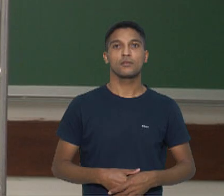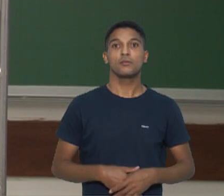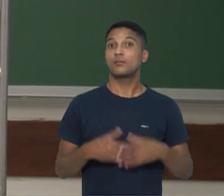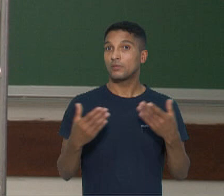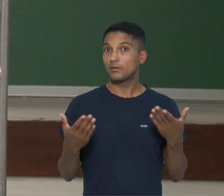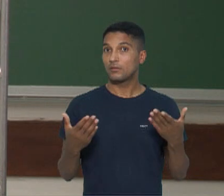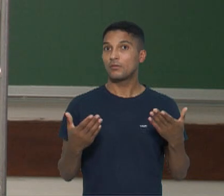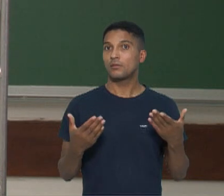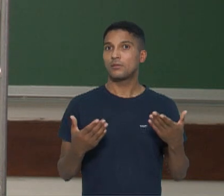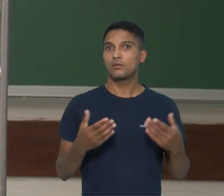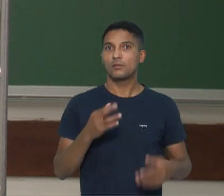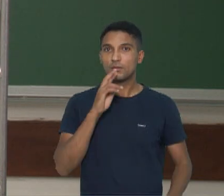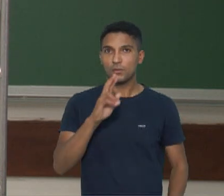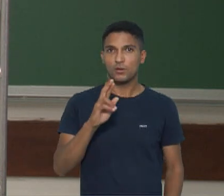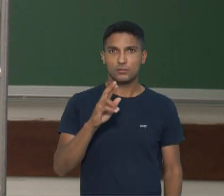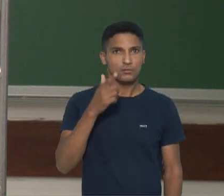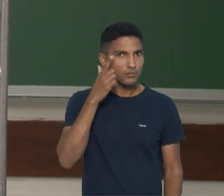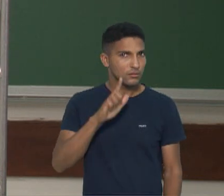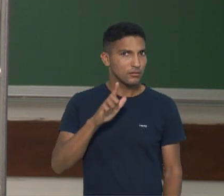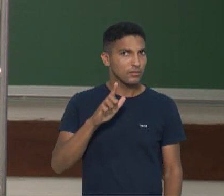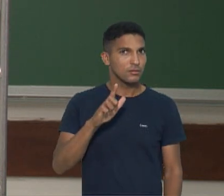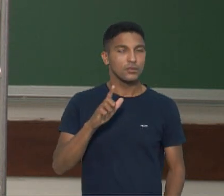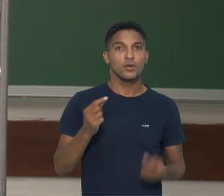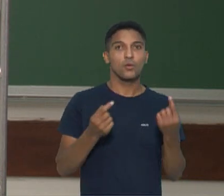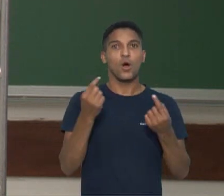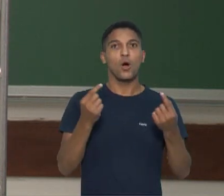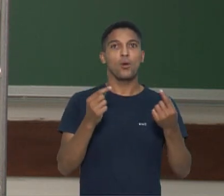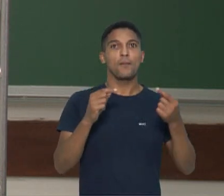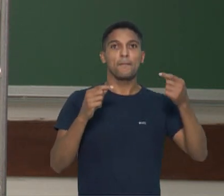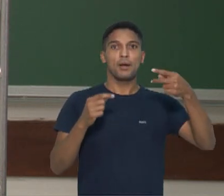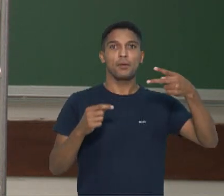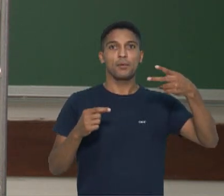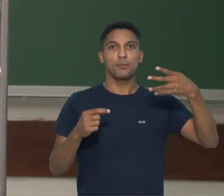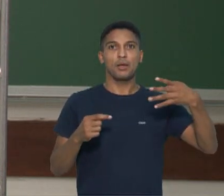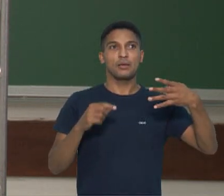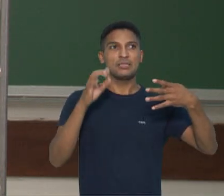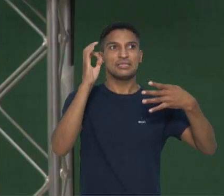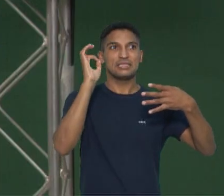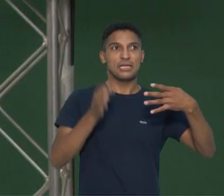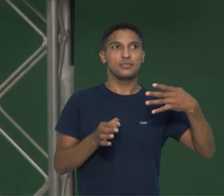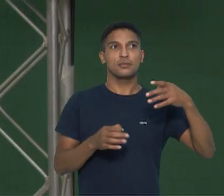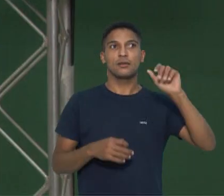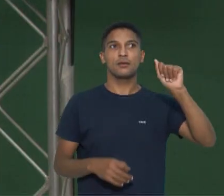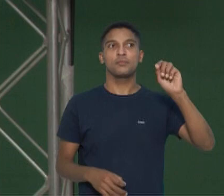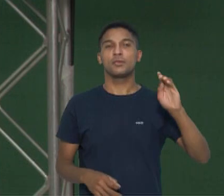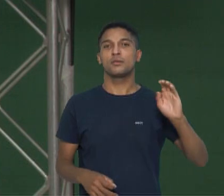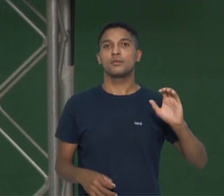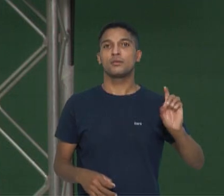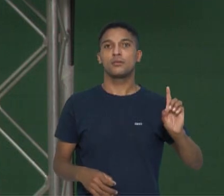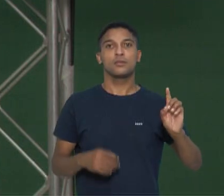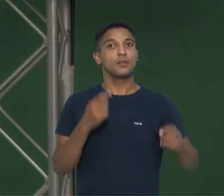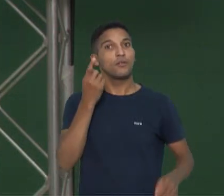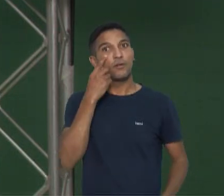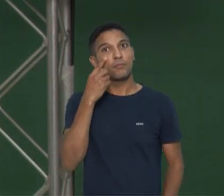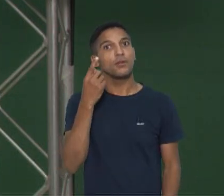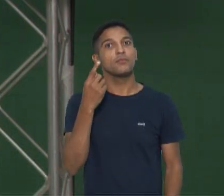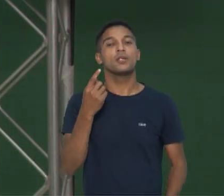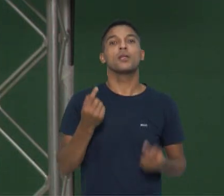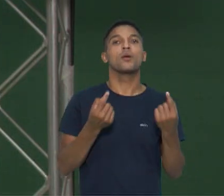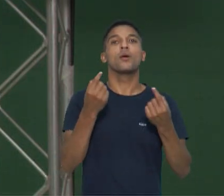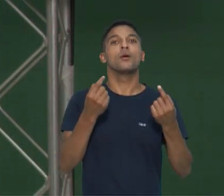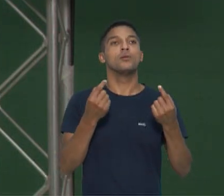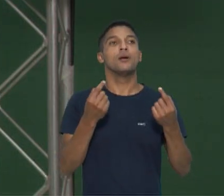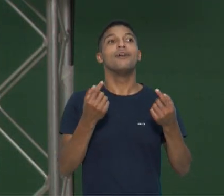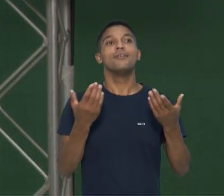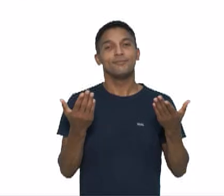Daí, marcaram, responderam qual é a alternativa correta? Então, vem aqui comigo e vamos dar uma olhadinha qual é a resposta